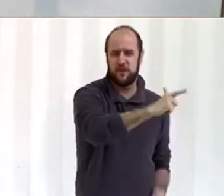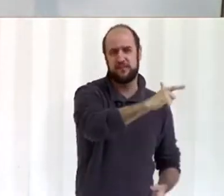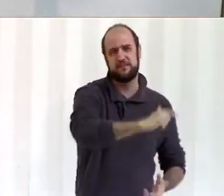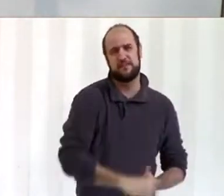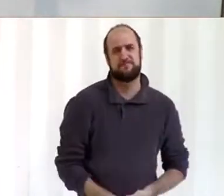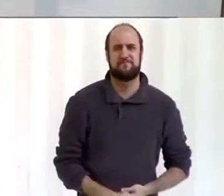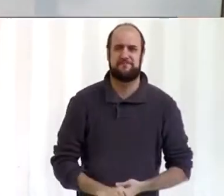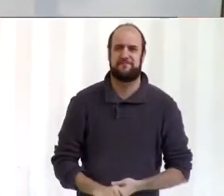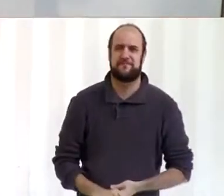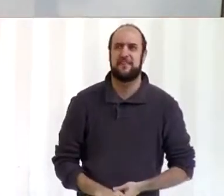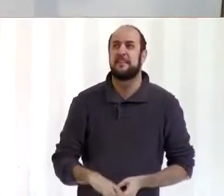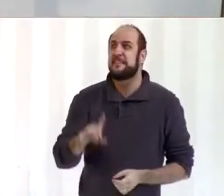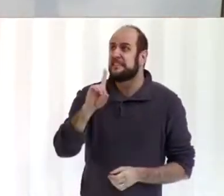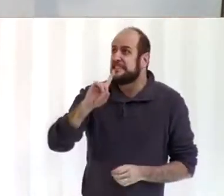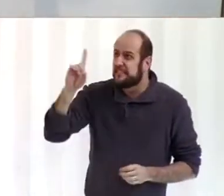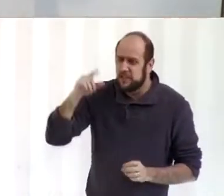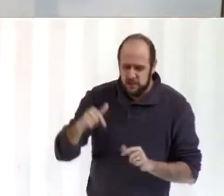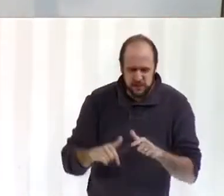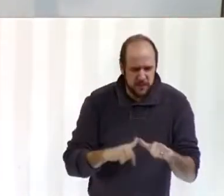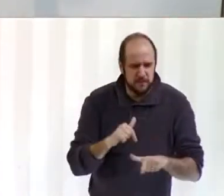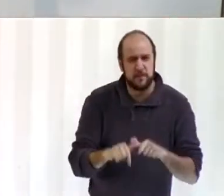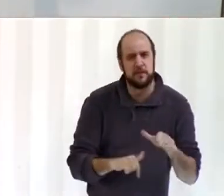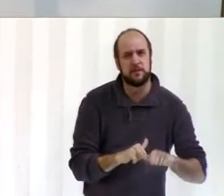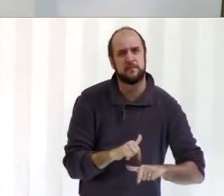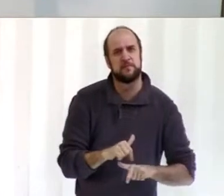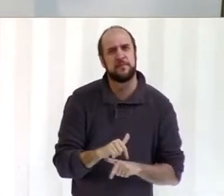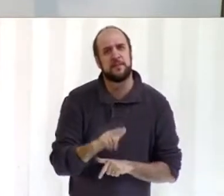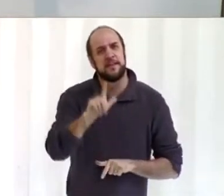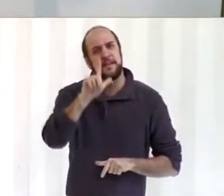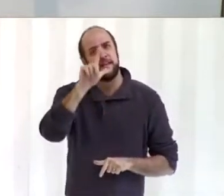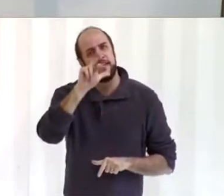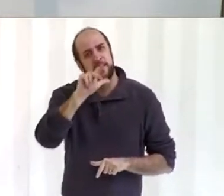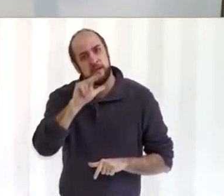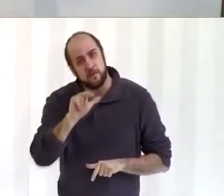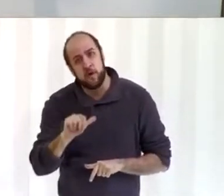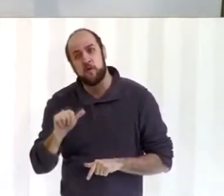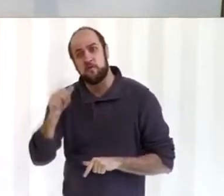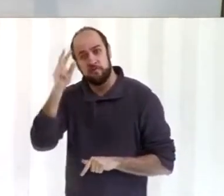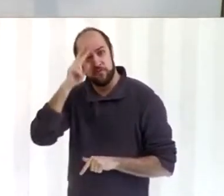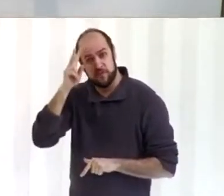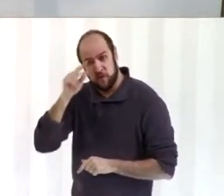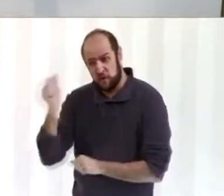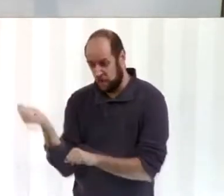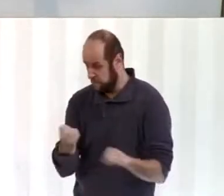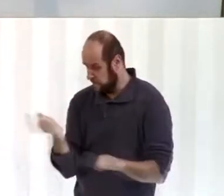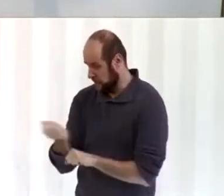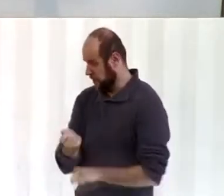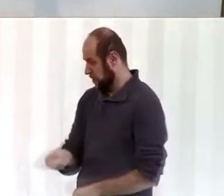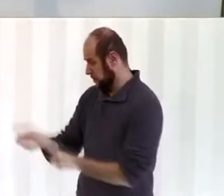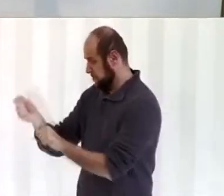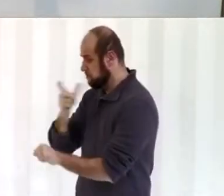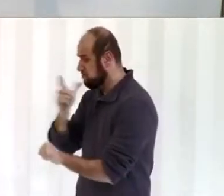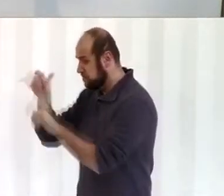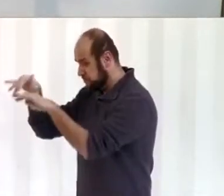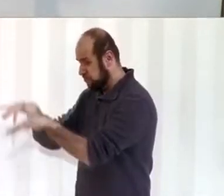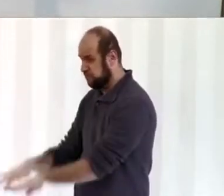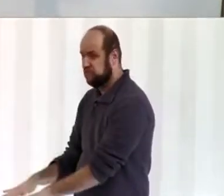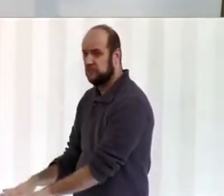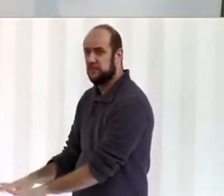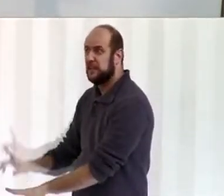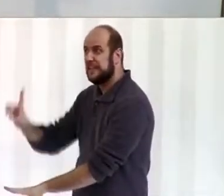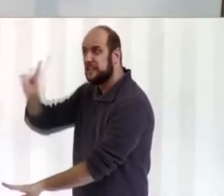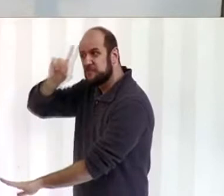É Deus fazendo o machado flutuar num casamento. Bom, nós servimos um Deus que